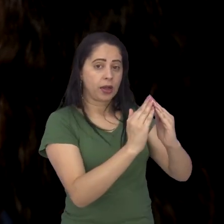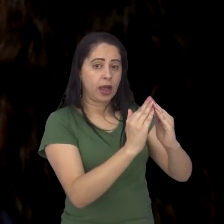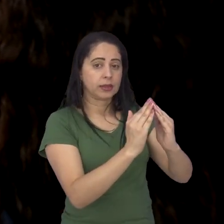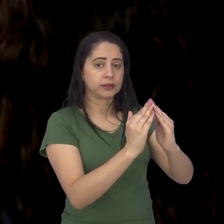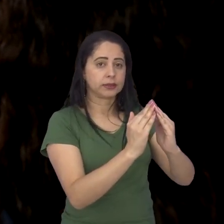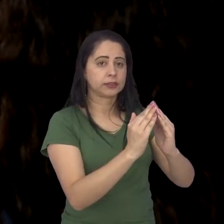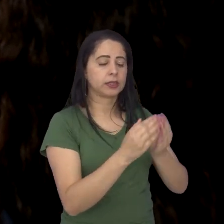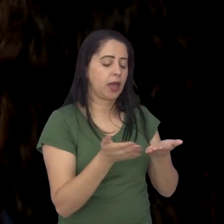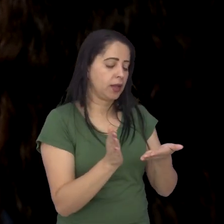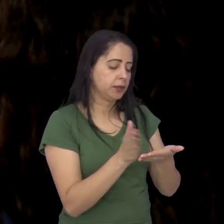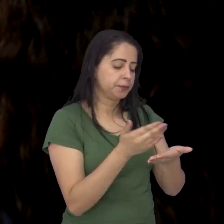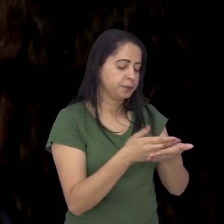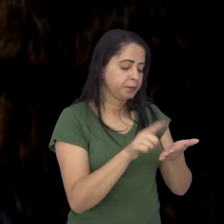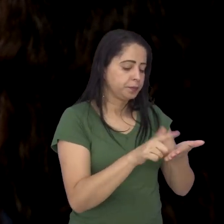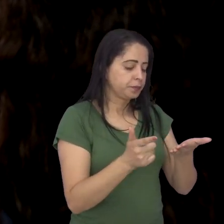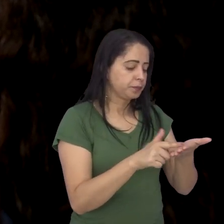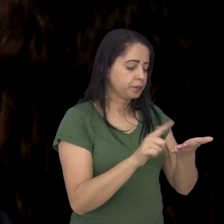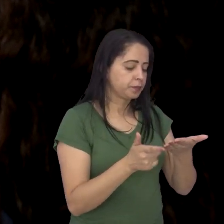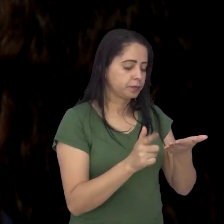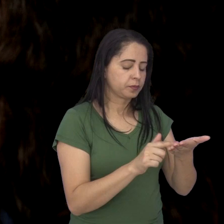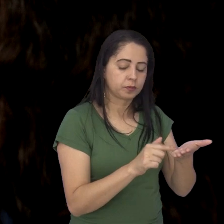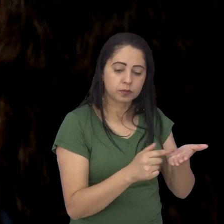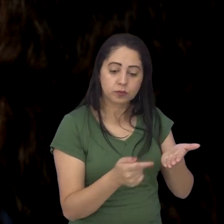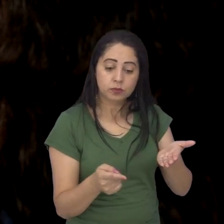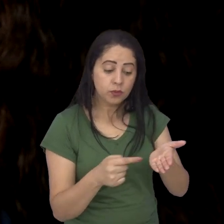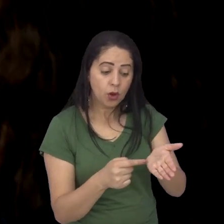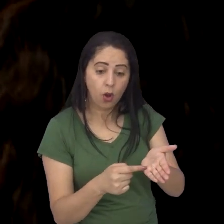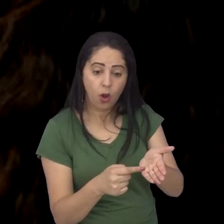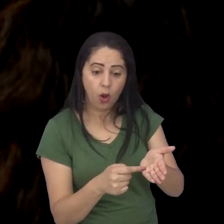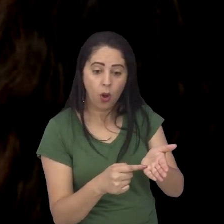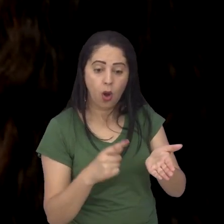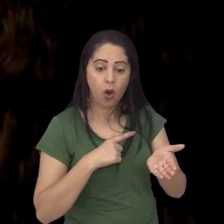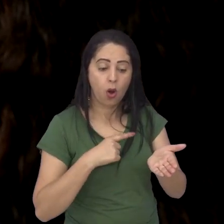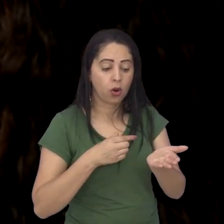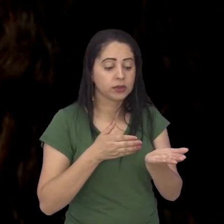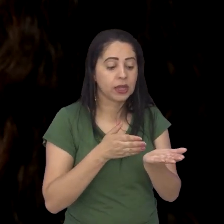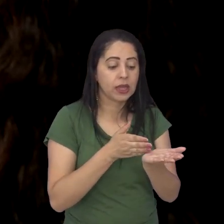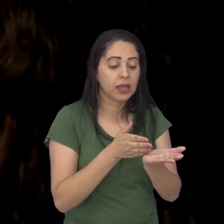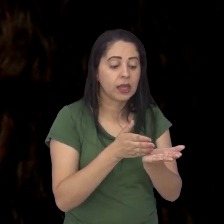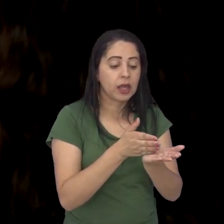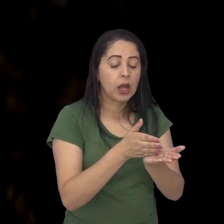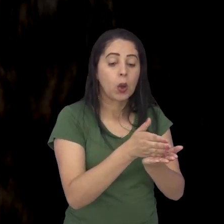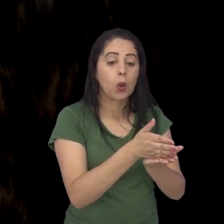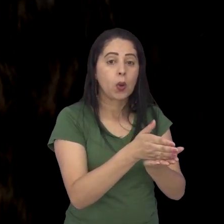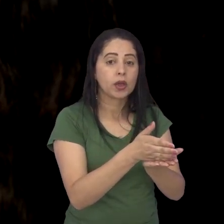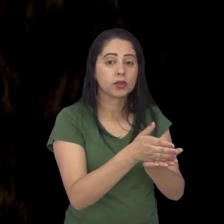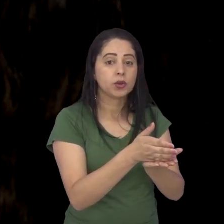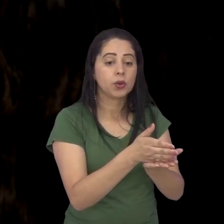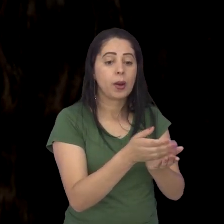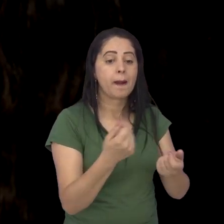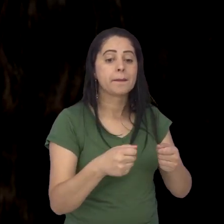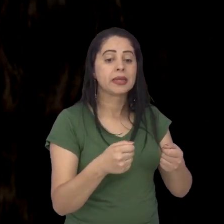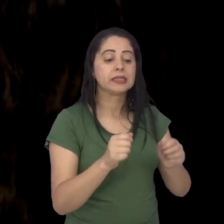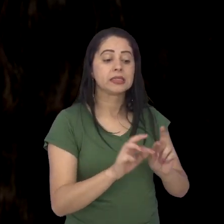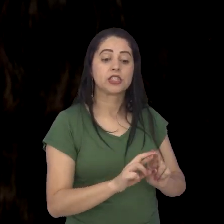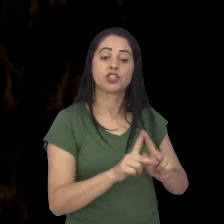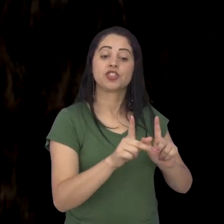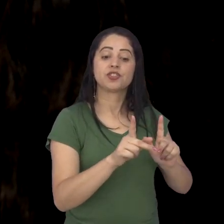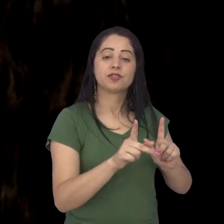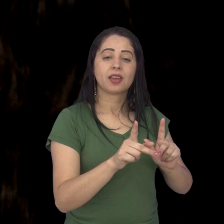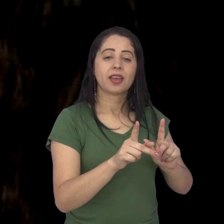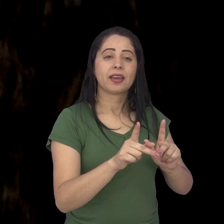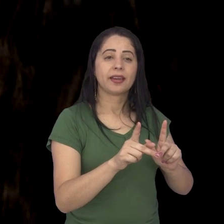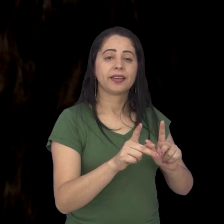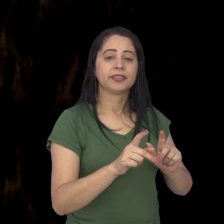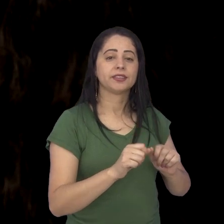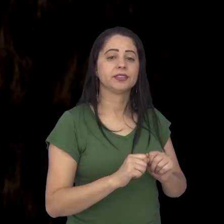olhava a planta e falava assim para mim, olha, tem muito corredor nessa planta aqui. Faz nesse mesmo